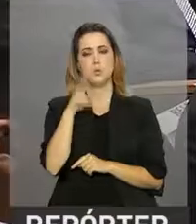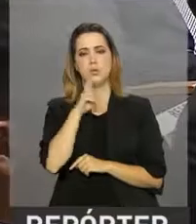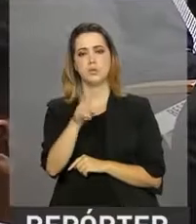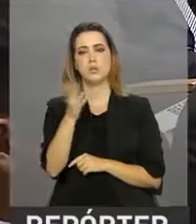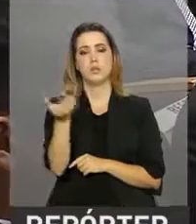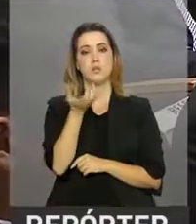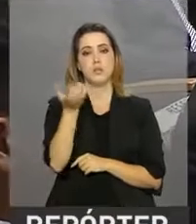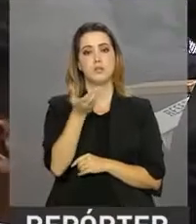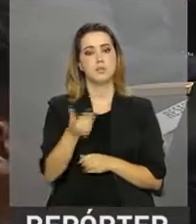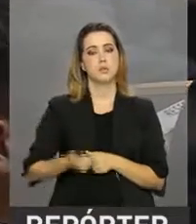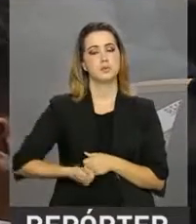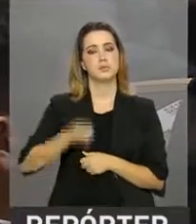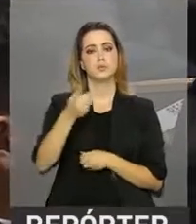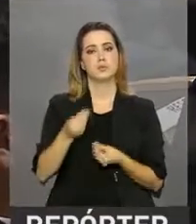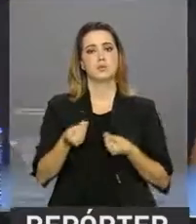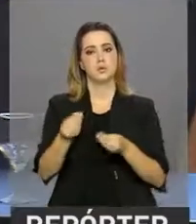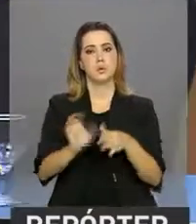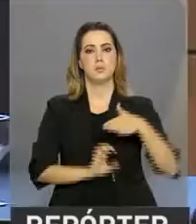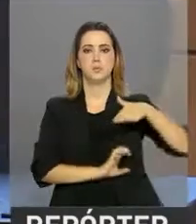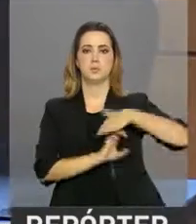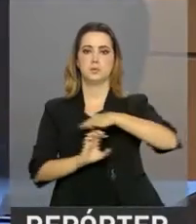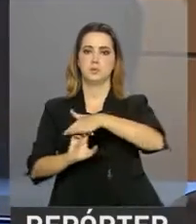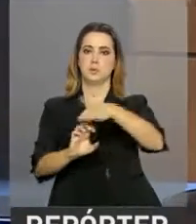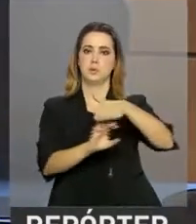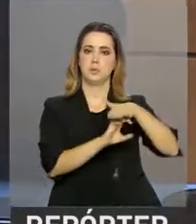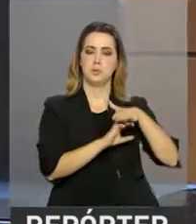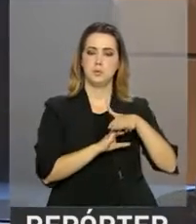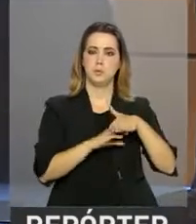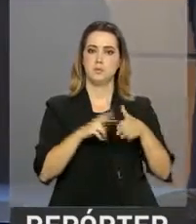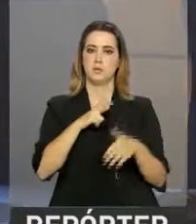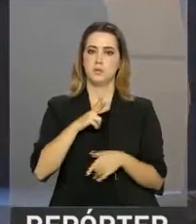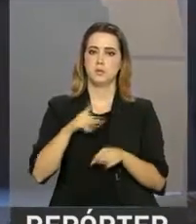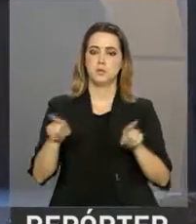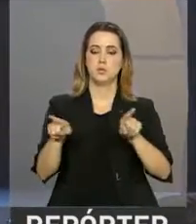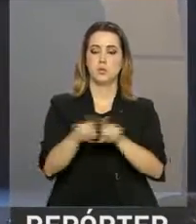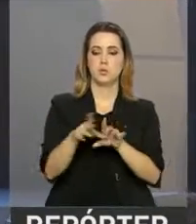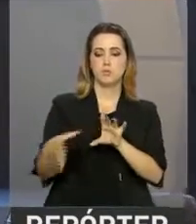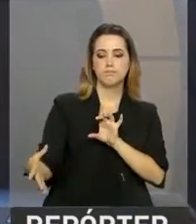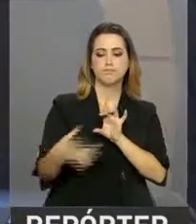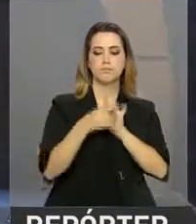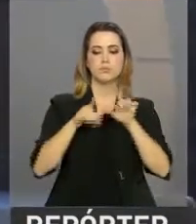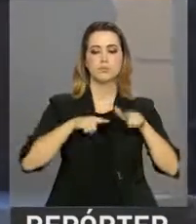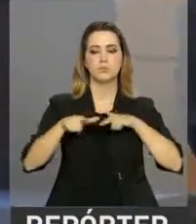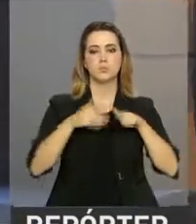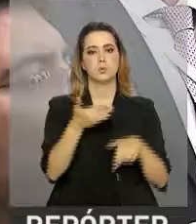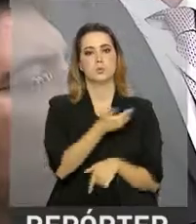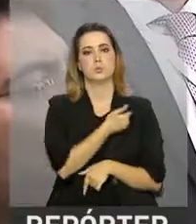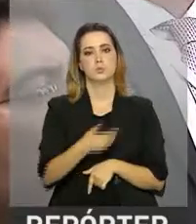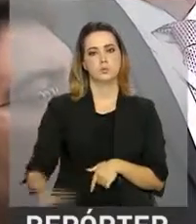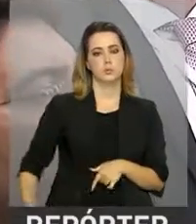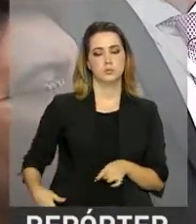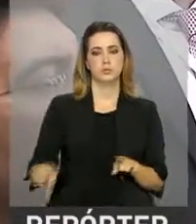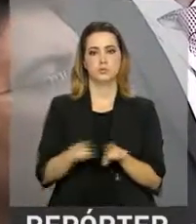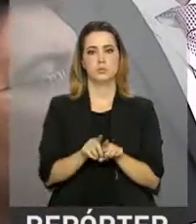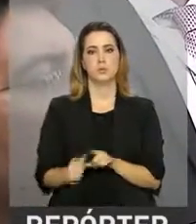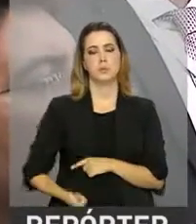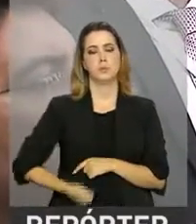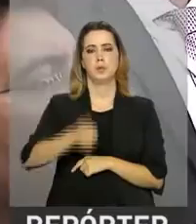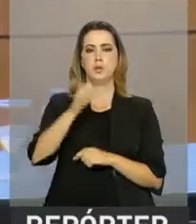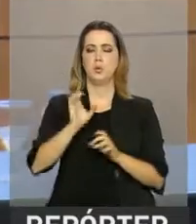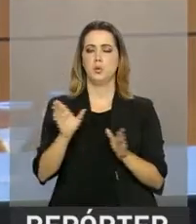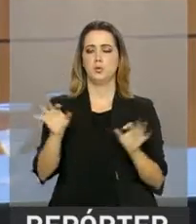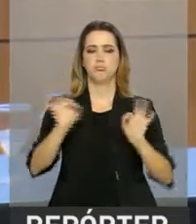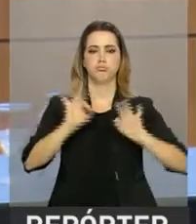o esforço conjunto dos setores público e privado para garantir um ambiente mais ético e sem corrupção no